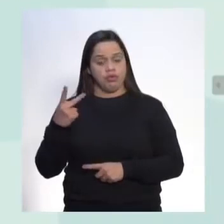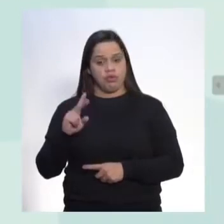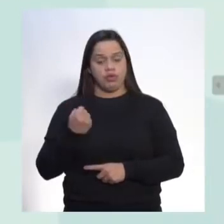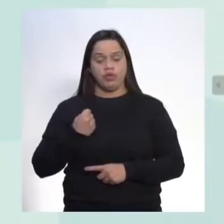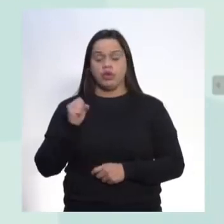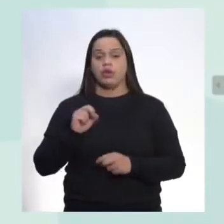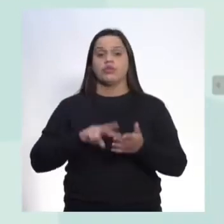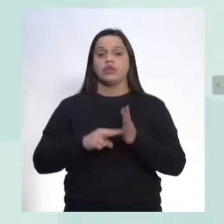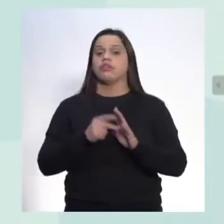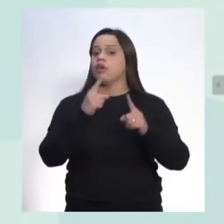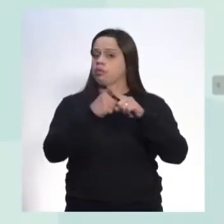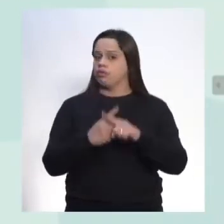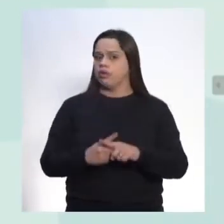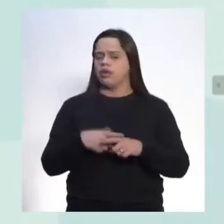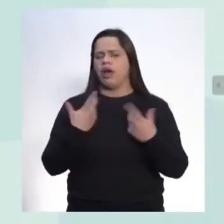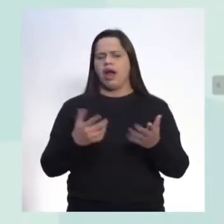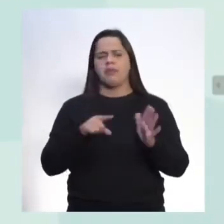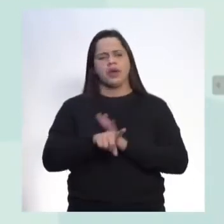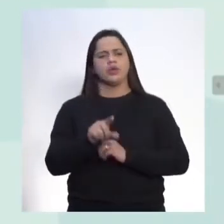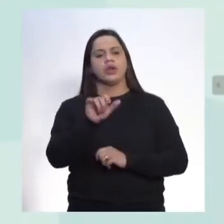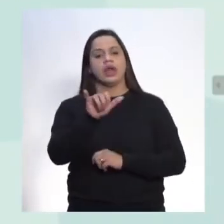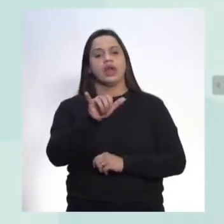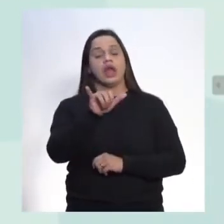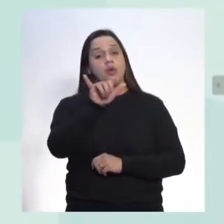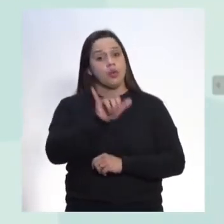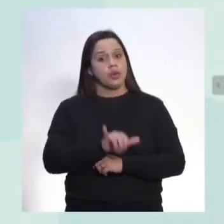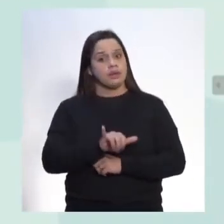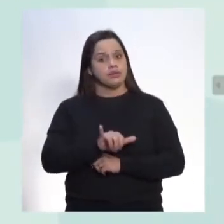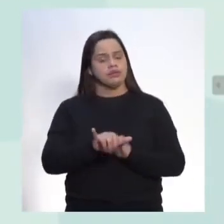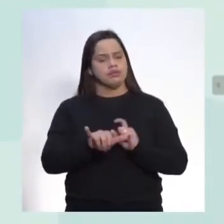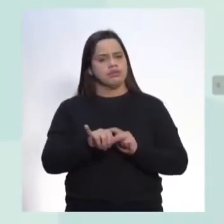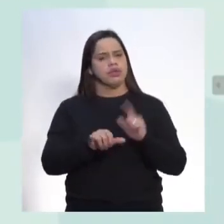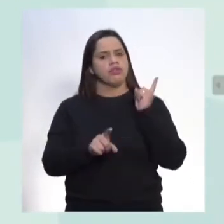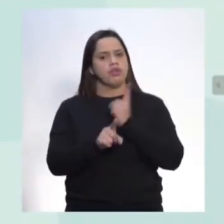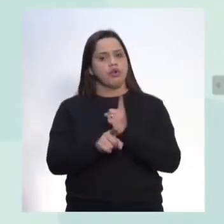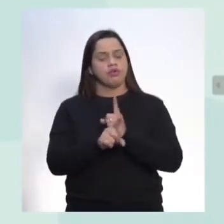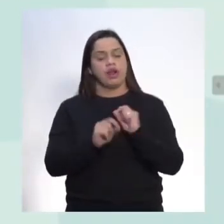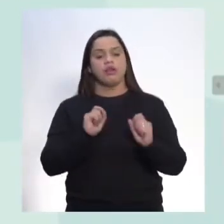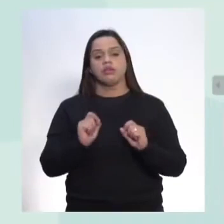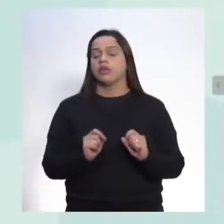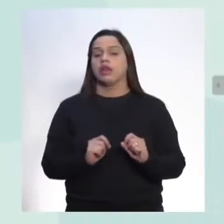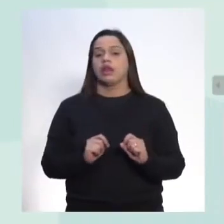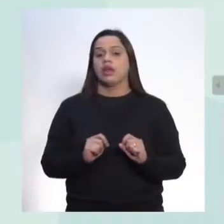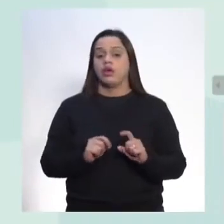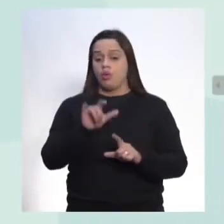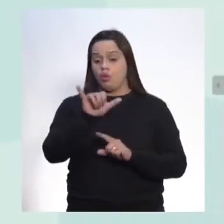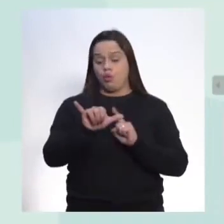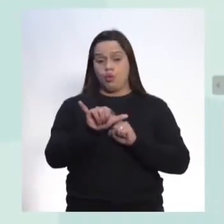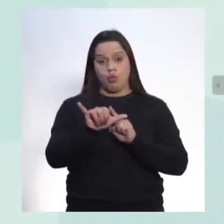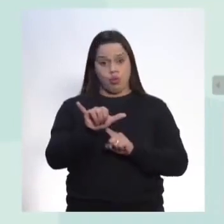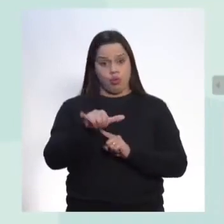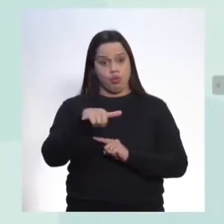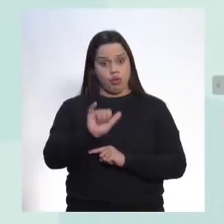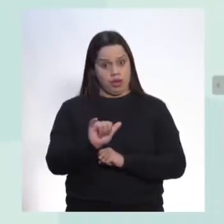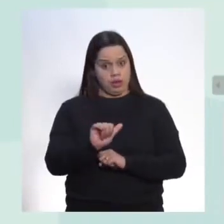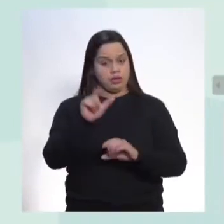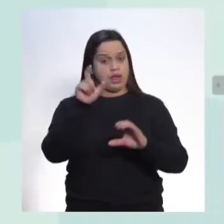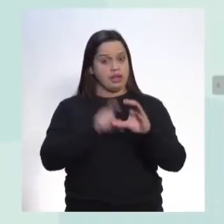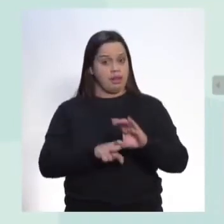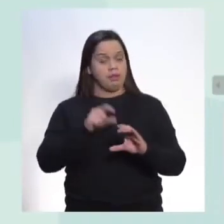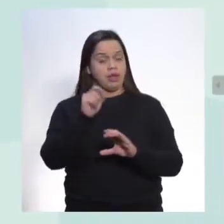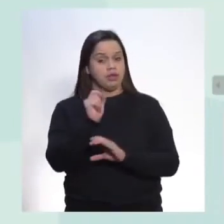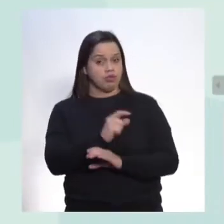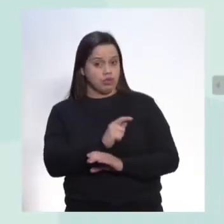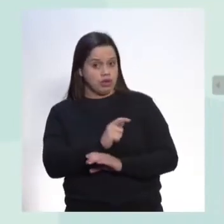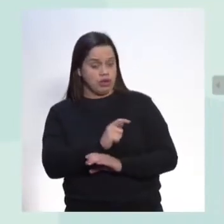Ou seja, uma multiplicação. Quem é o y que eu vou encontrar? Esse y, ele depende, existe aí uma relação de dependência,